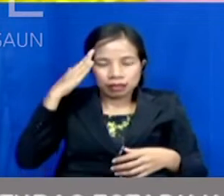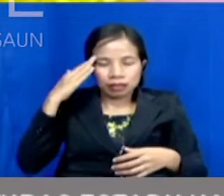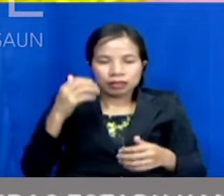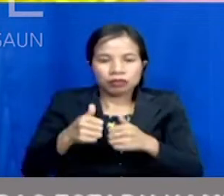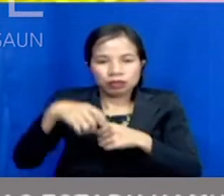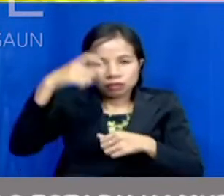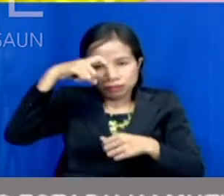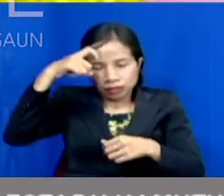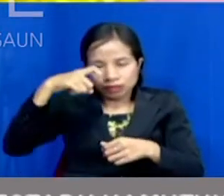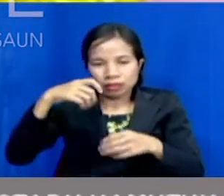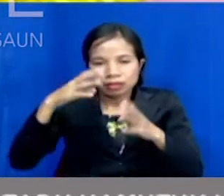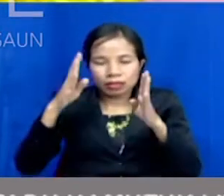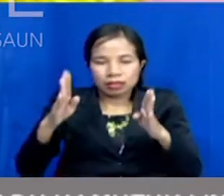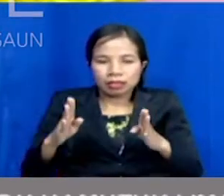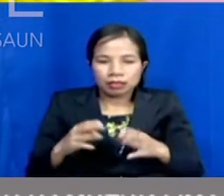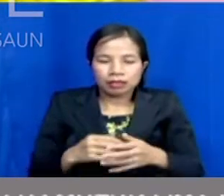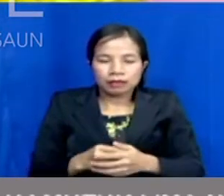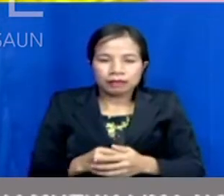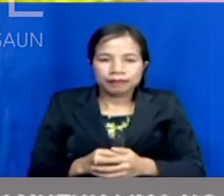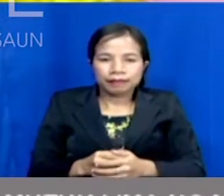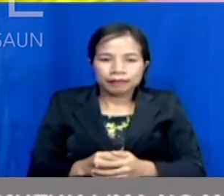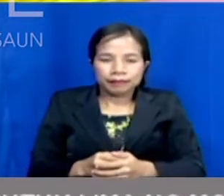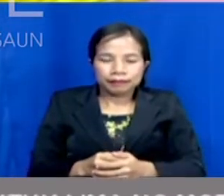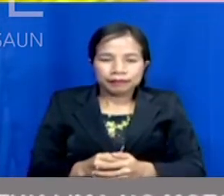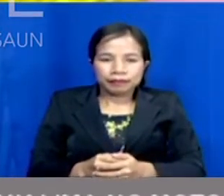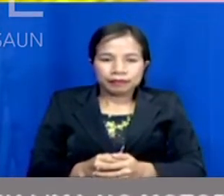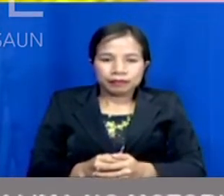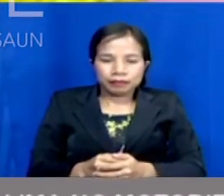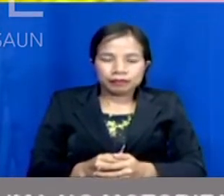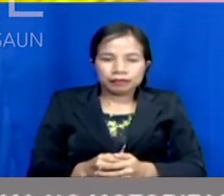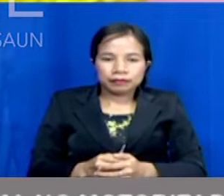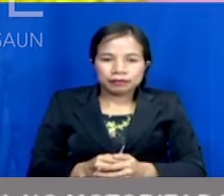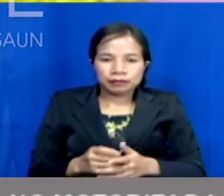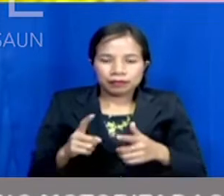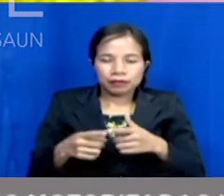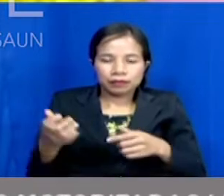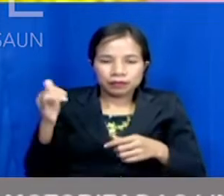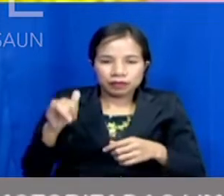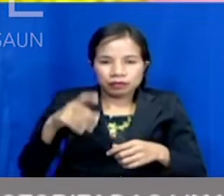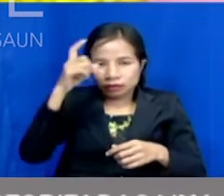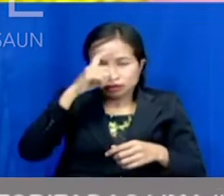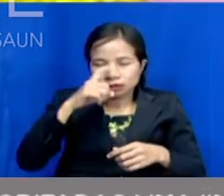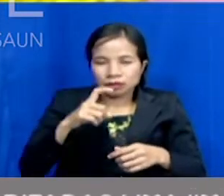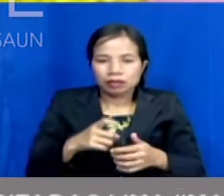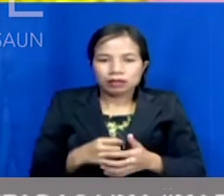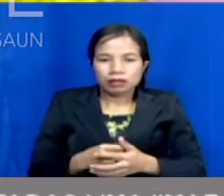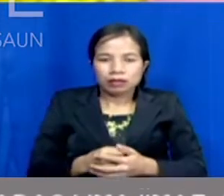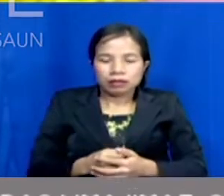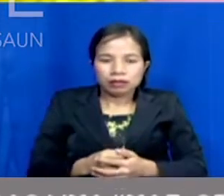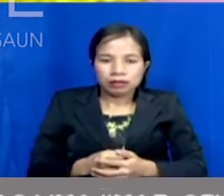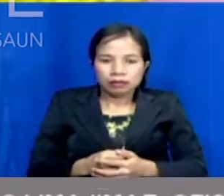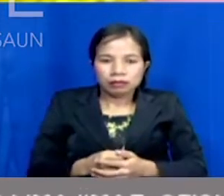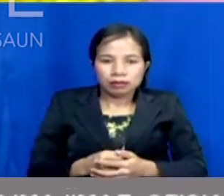ciência biologia, anatomia, fisiologia. E depois que se retou a idade nebe que